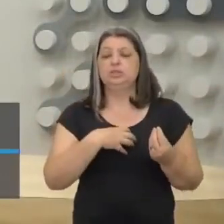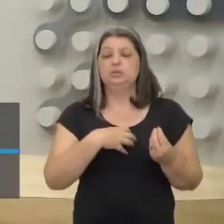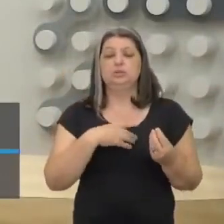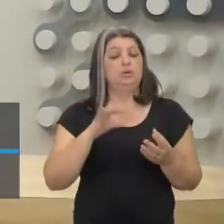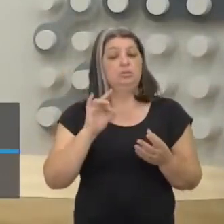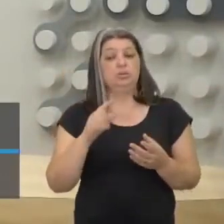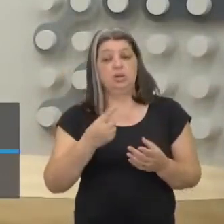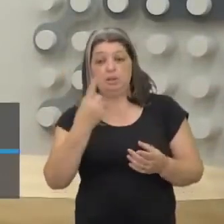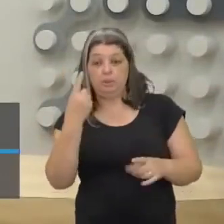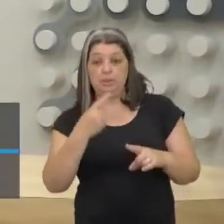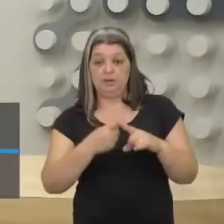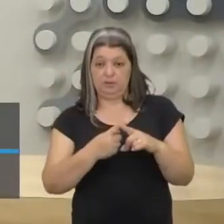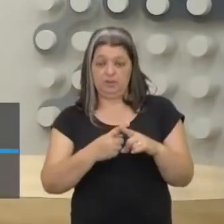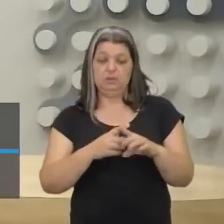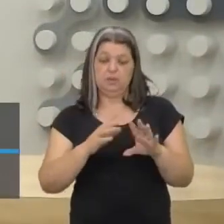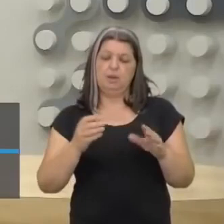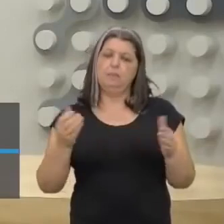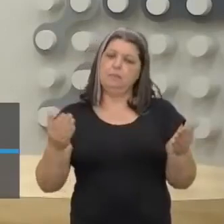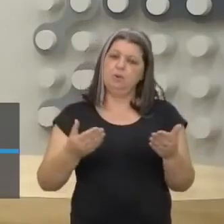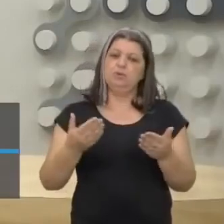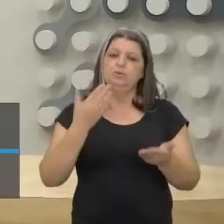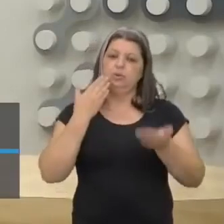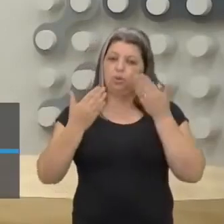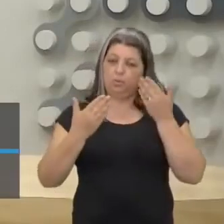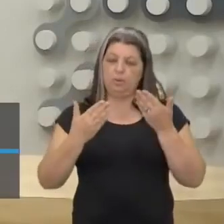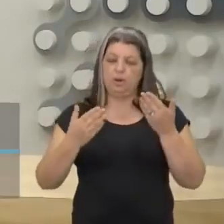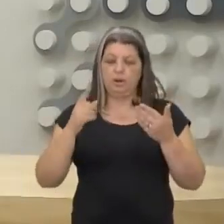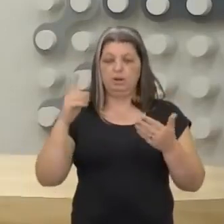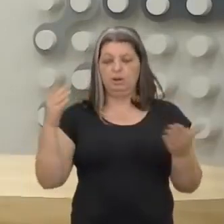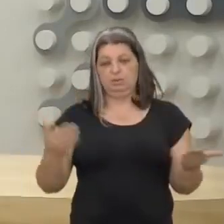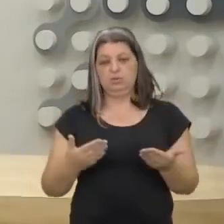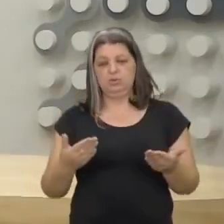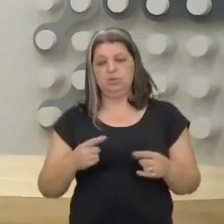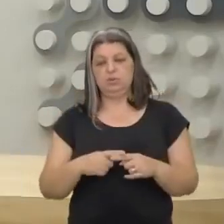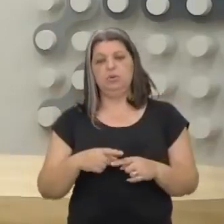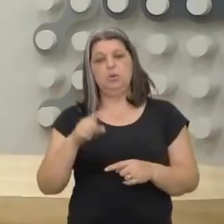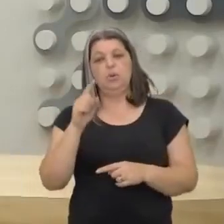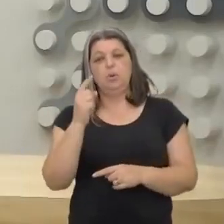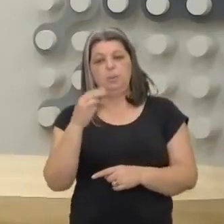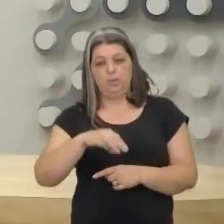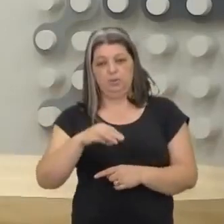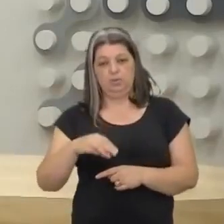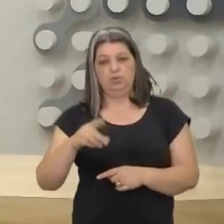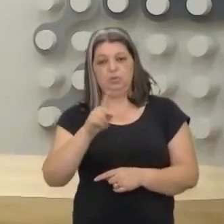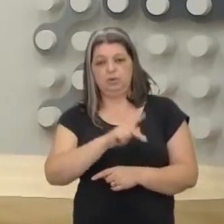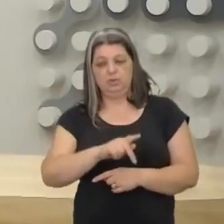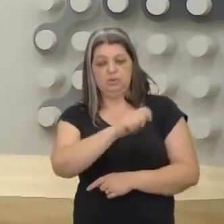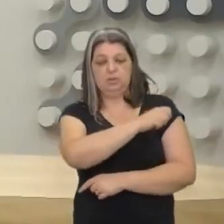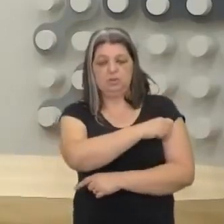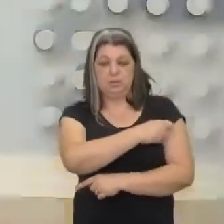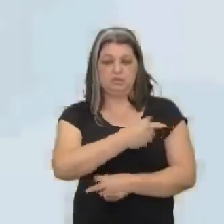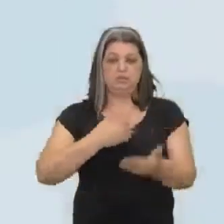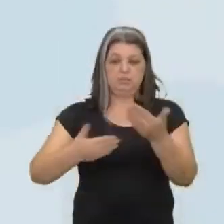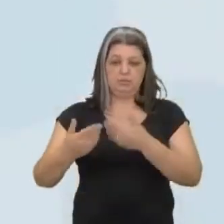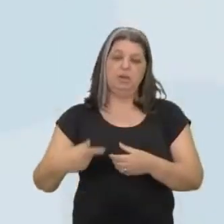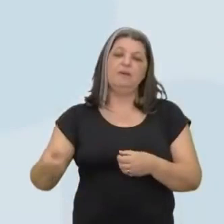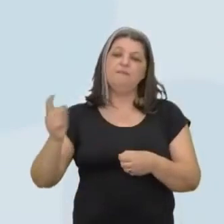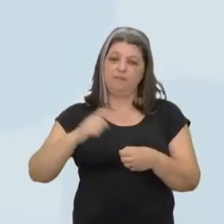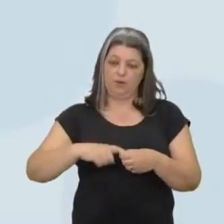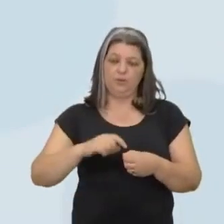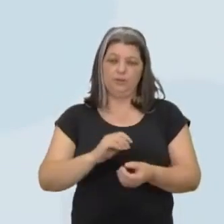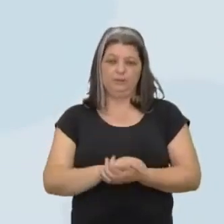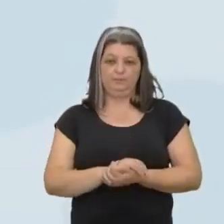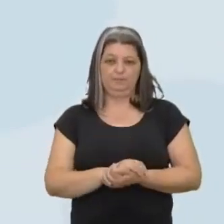vez, mas pode associar com os dias de hoje. Então, eu vou dar um minutinho para os professores, alunos comentarem sobre isso e a gente já retorna. Vamos lá?